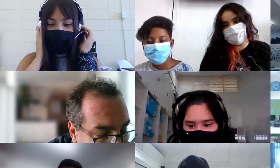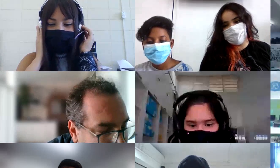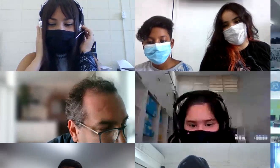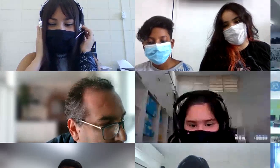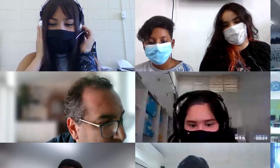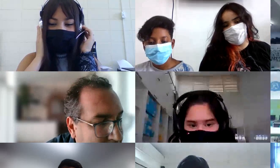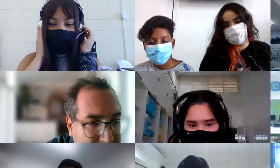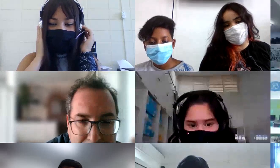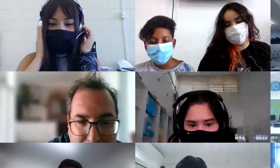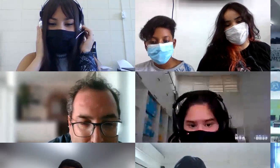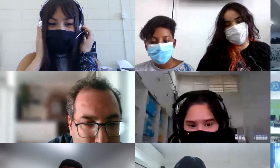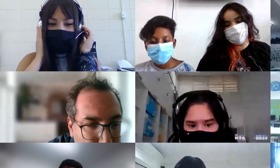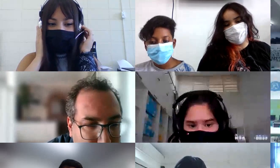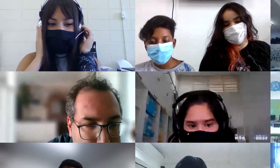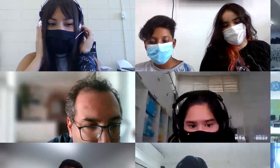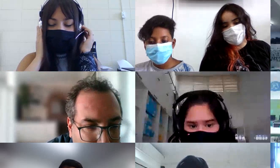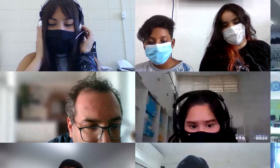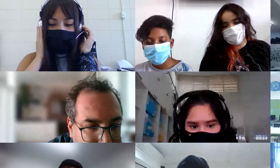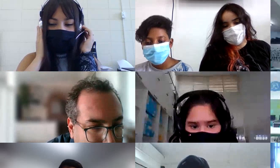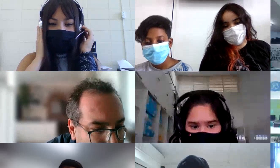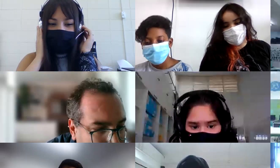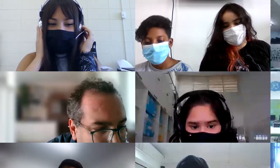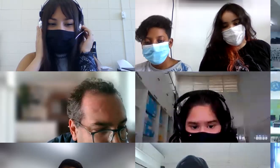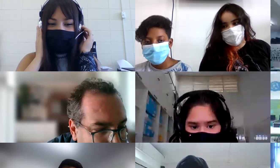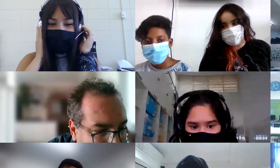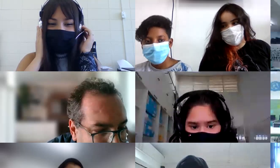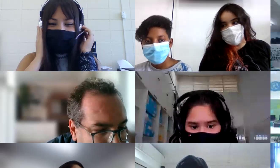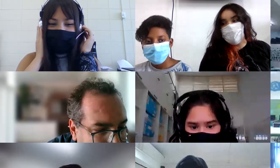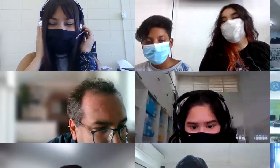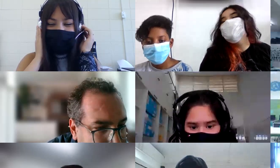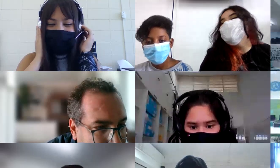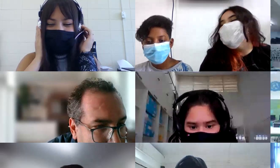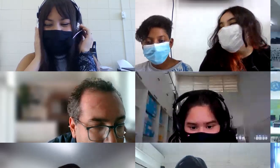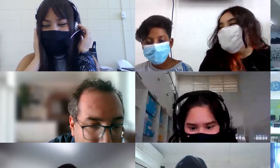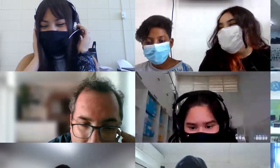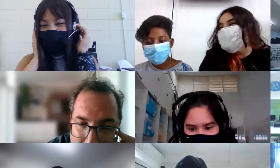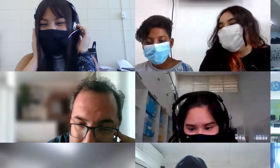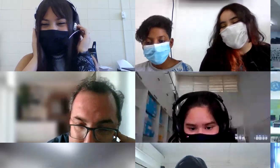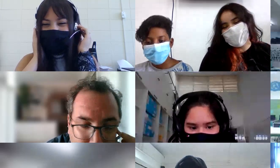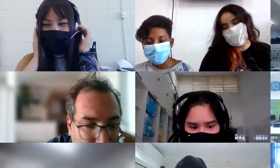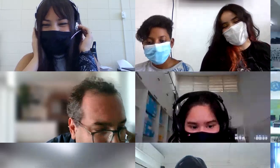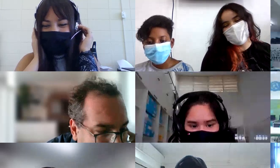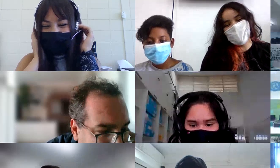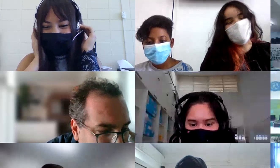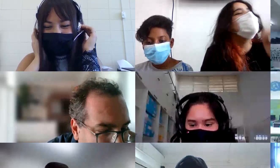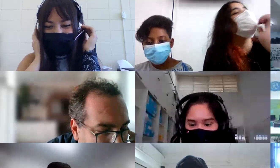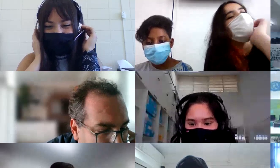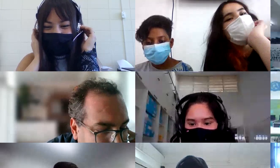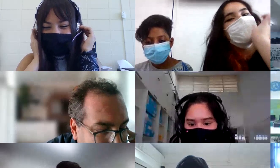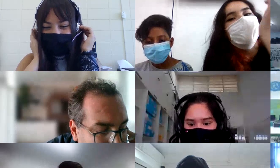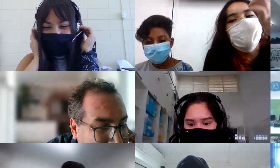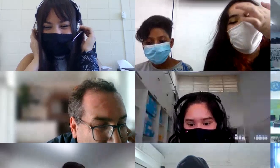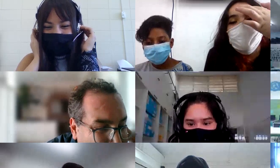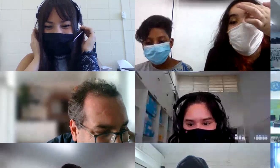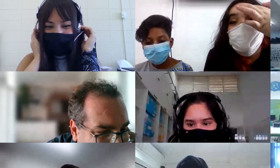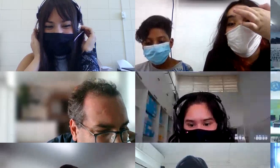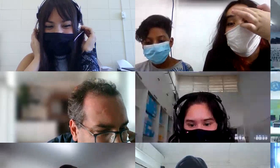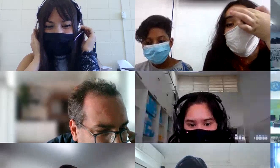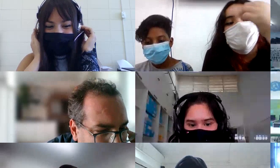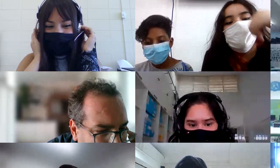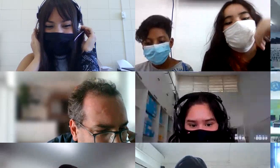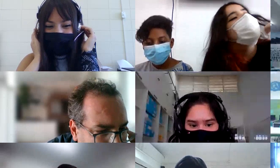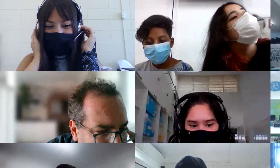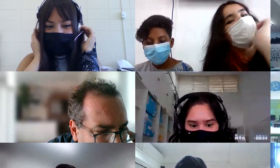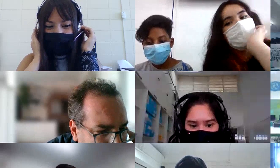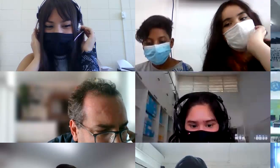de tabu, eu falei, que tabu, que porra de tabu que eu vou falar para ele? Sabe o que é o tabu? O tabu é ter